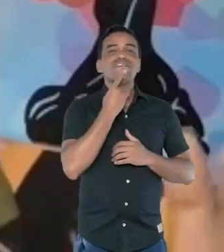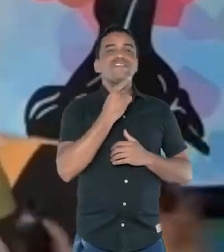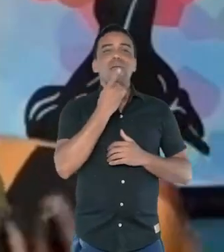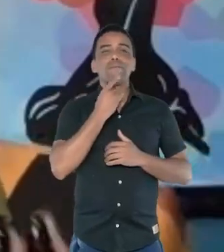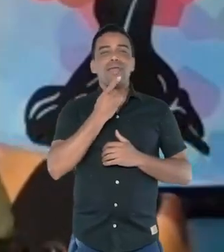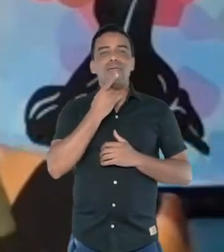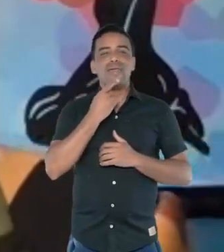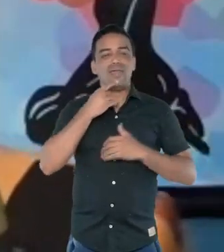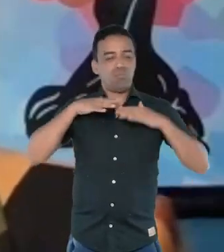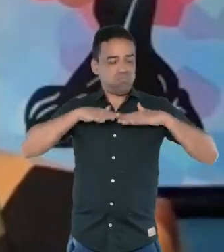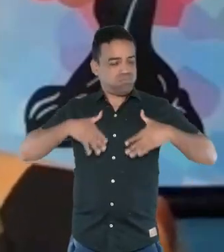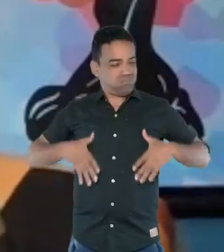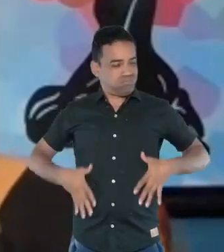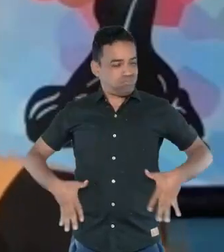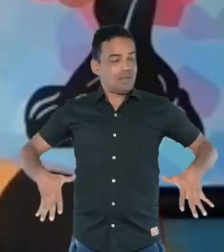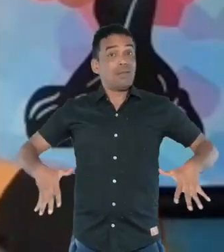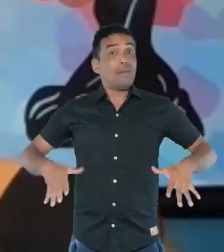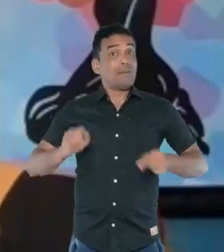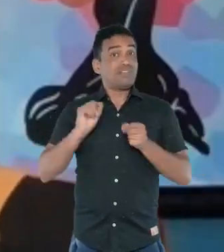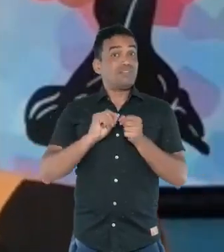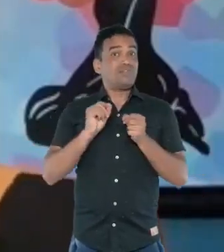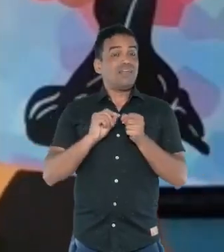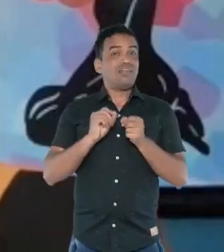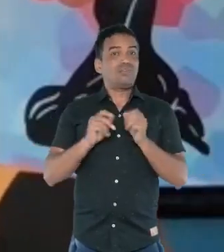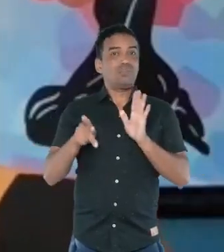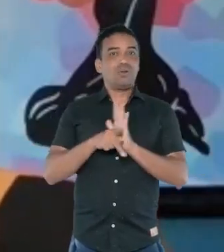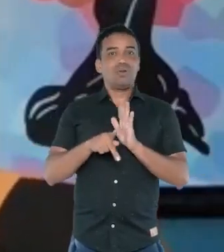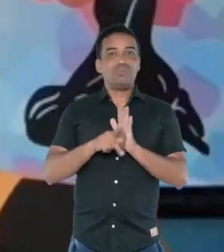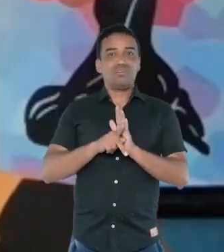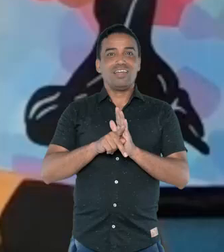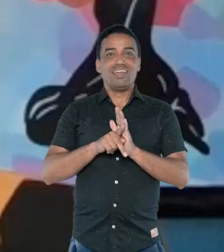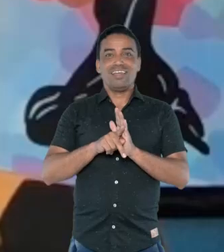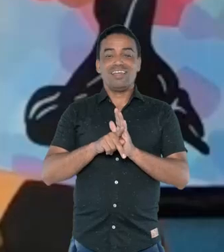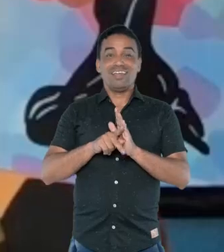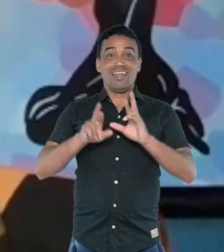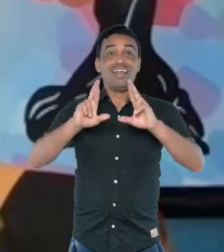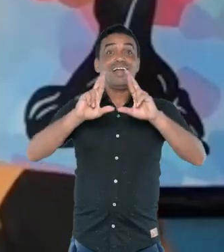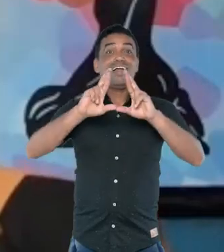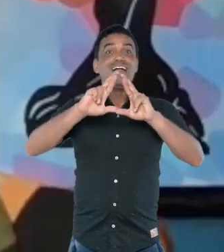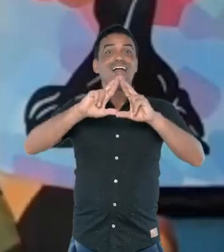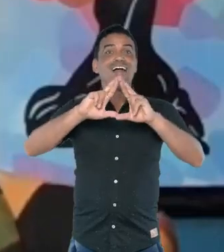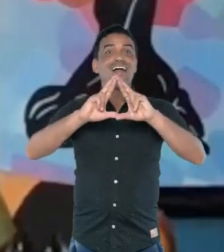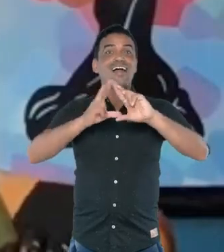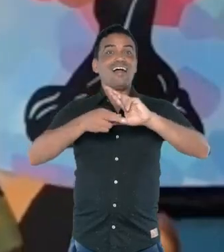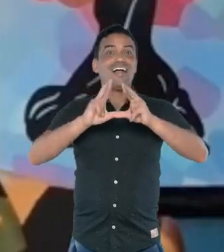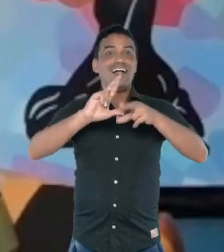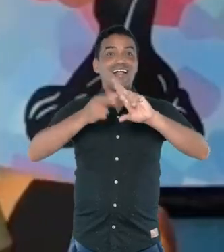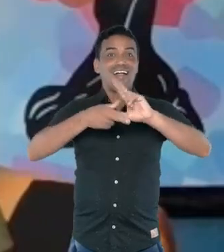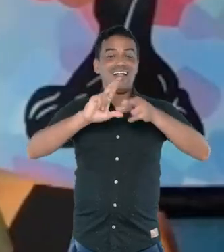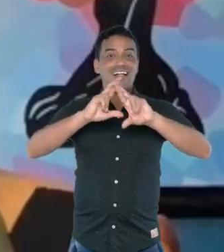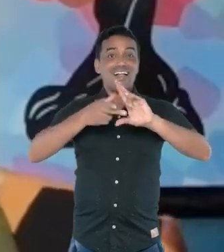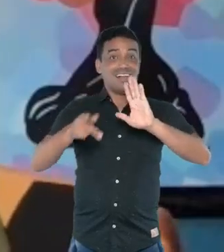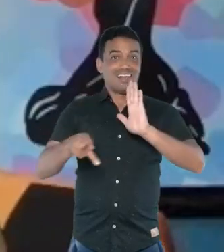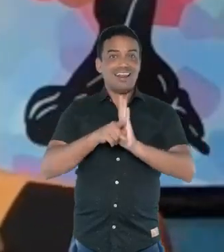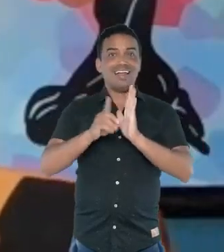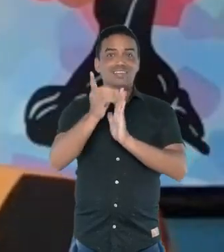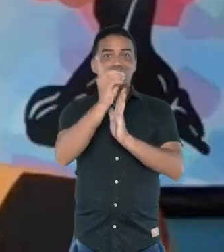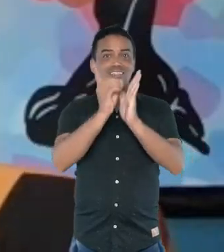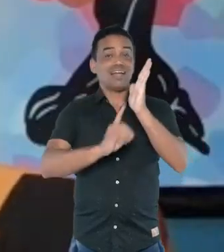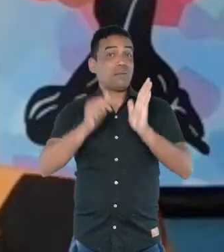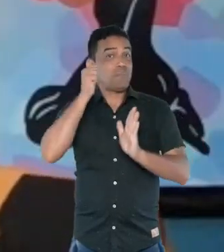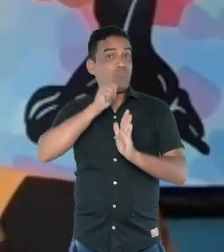belérrimo, mas um vestido todo feito de resíduos de cinto de segurança, criado por uma designer de